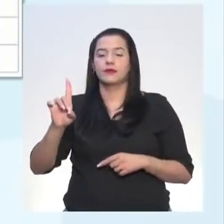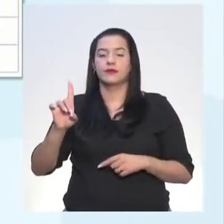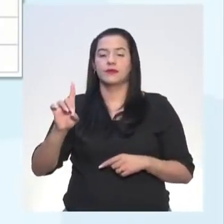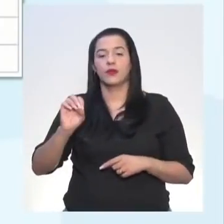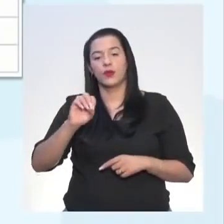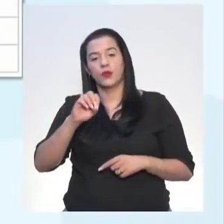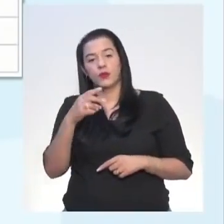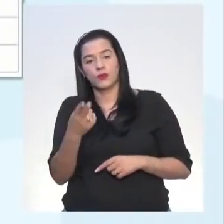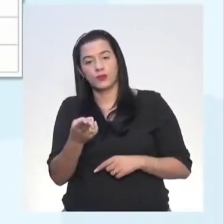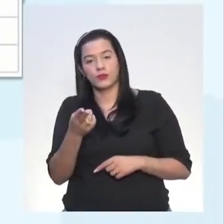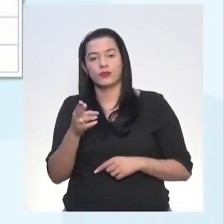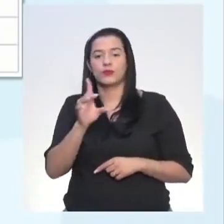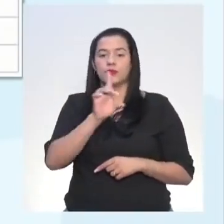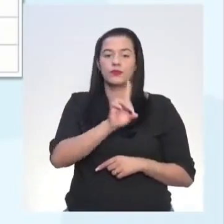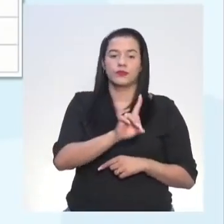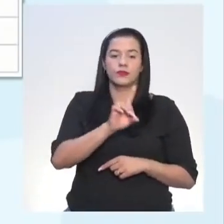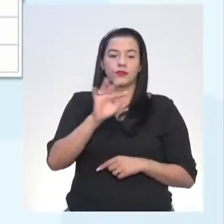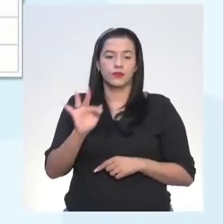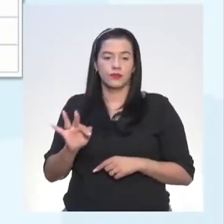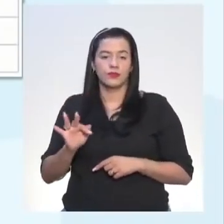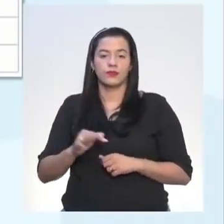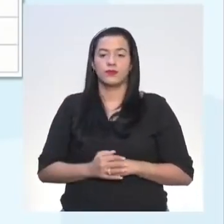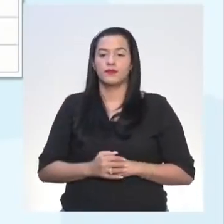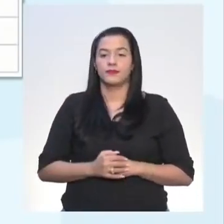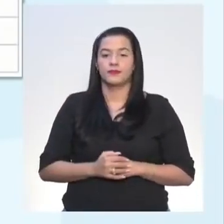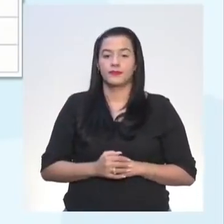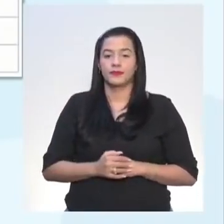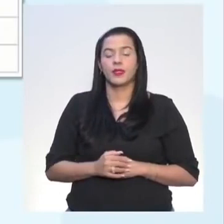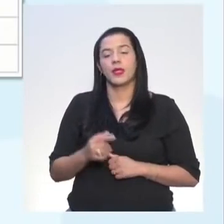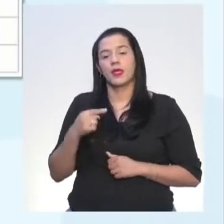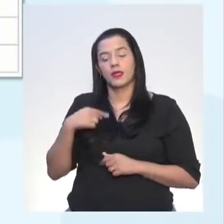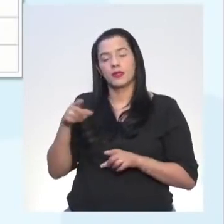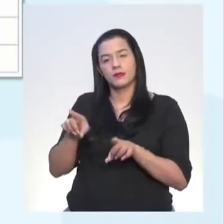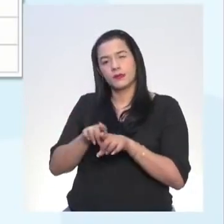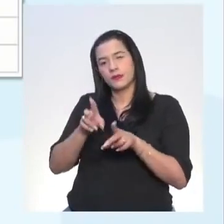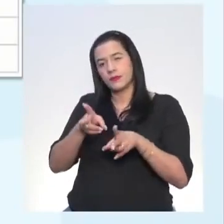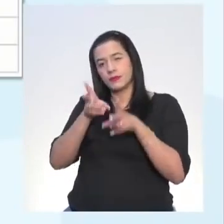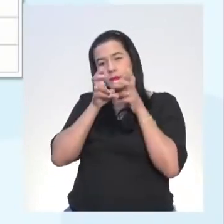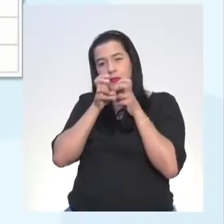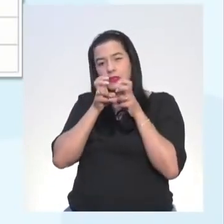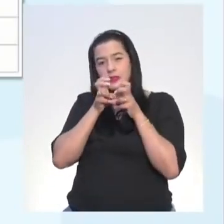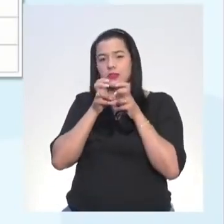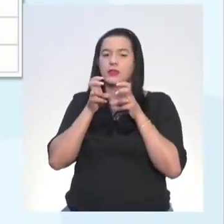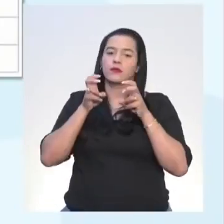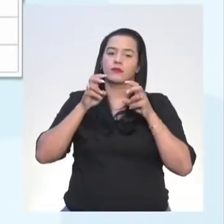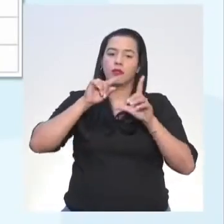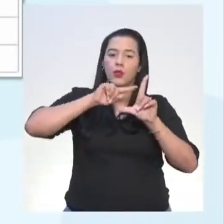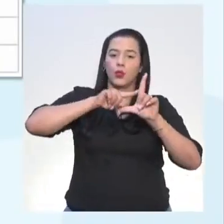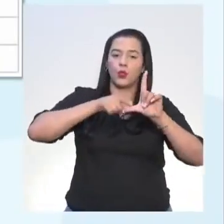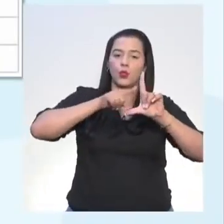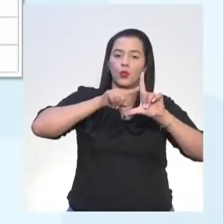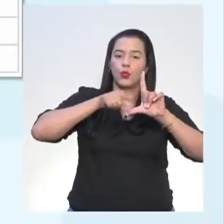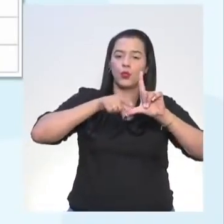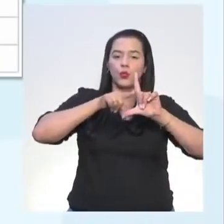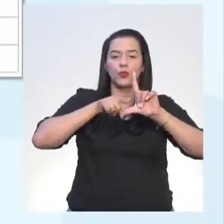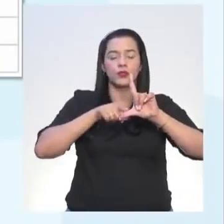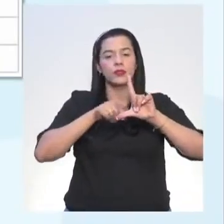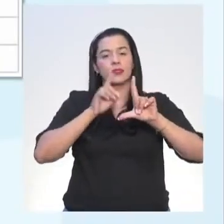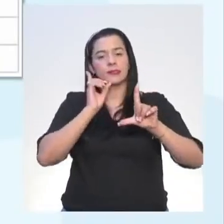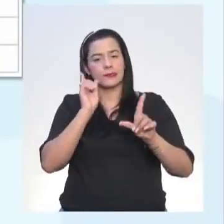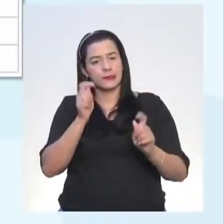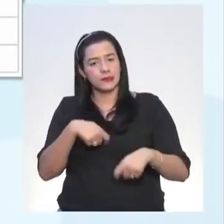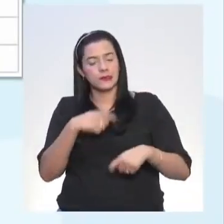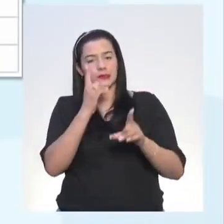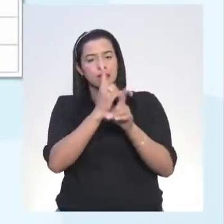né, que é o inclinado do outro triângulo, né? A gente percebe pelos ângulos, né, Vivi, que a gente consegue